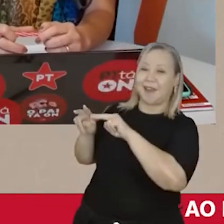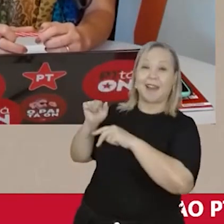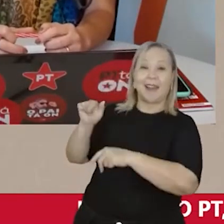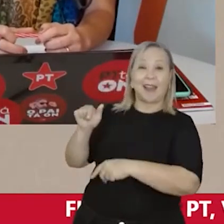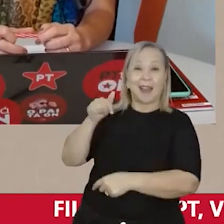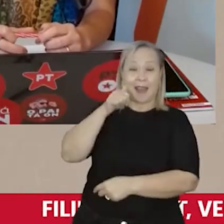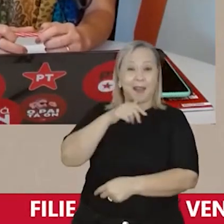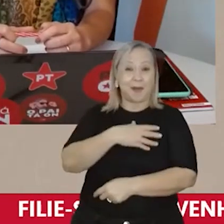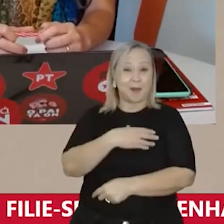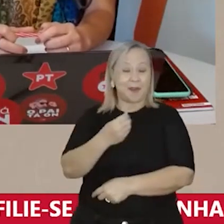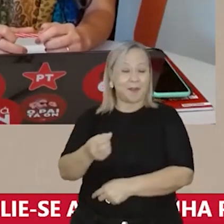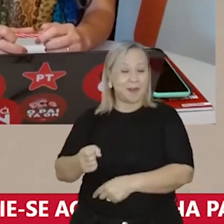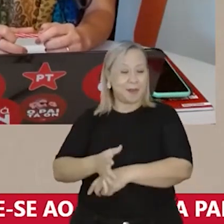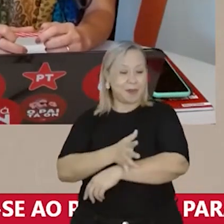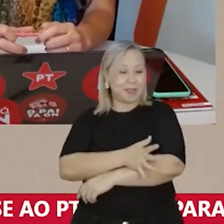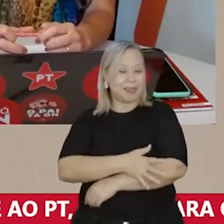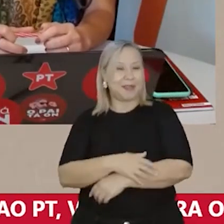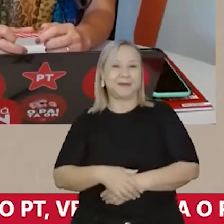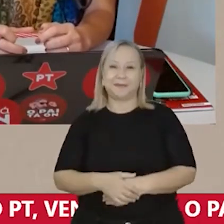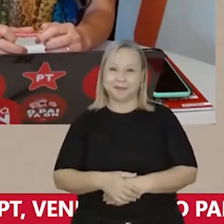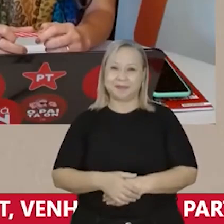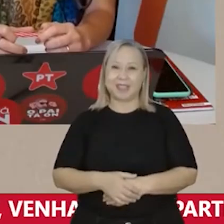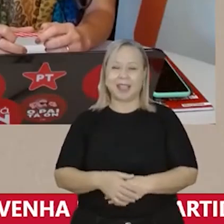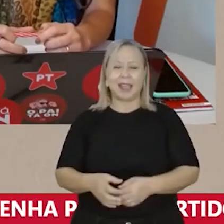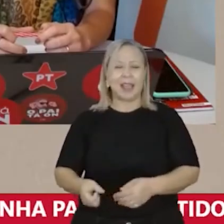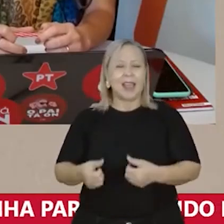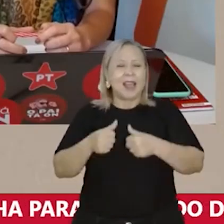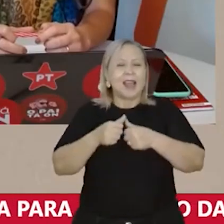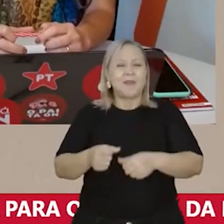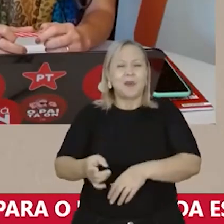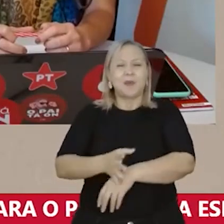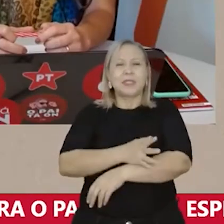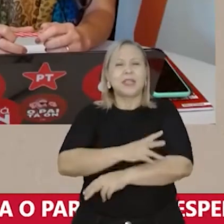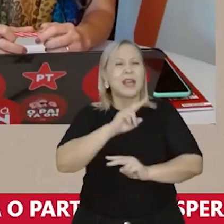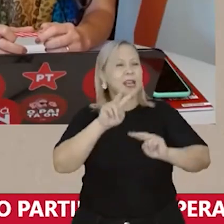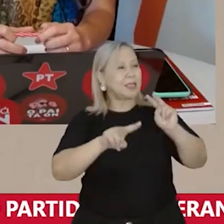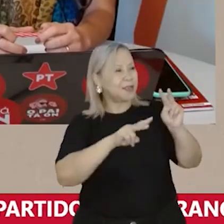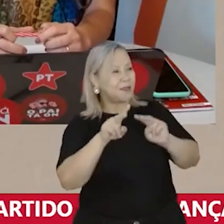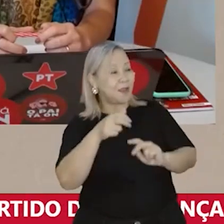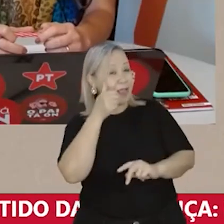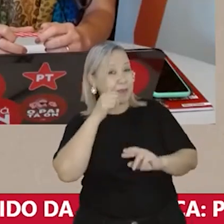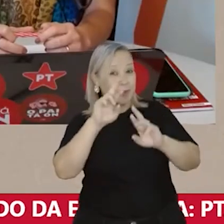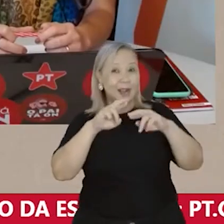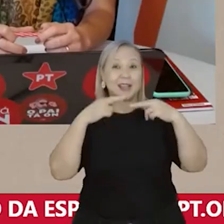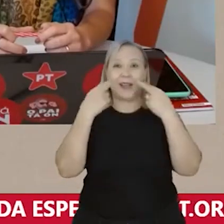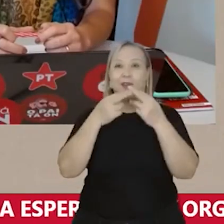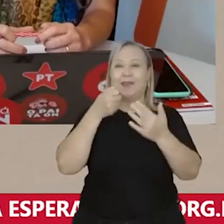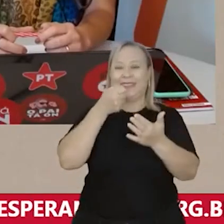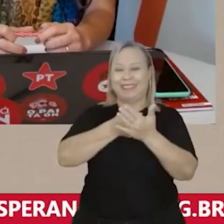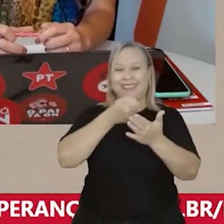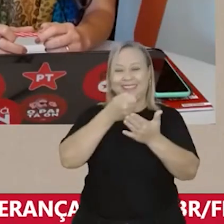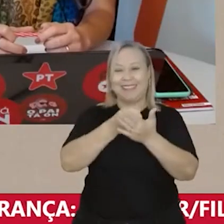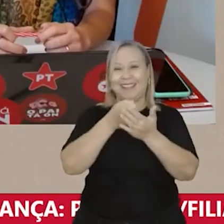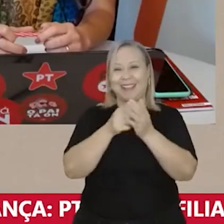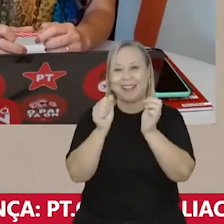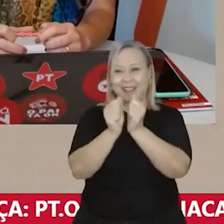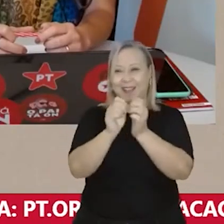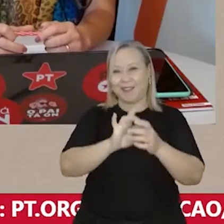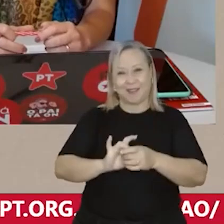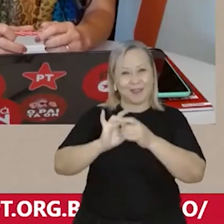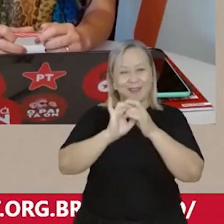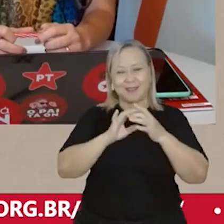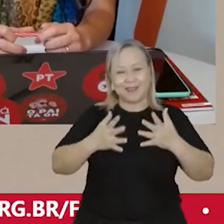ela não só foi lá e queria, mas ela ficou emocionada de ver as mulheres ali reunidas, lutando. Isso tudo tem